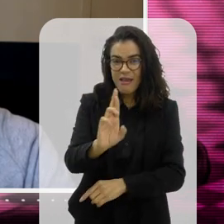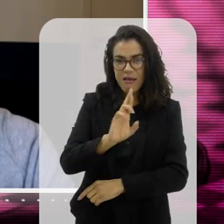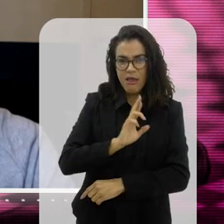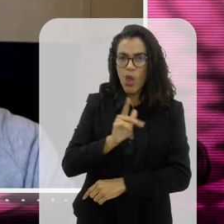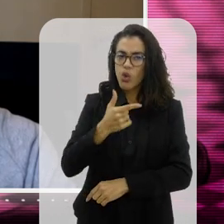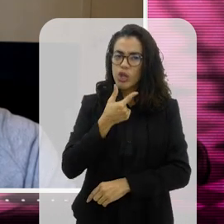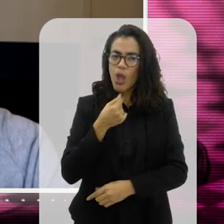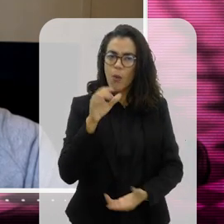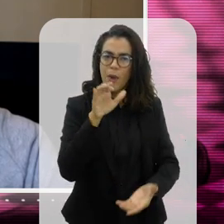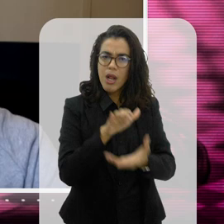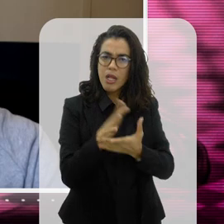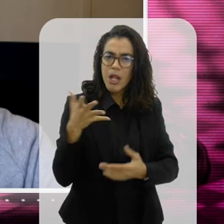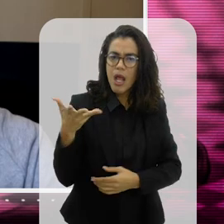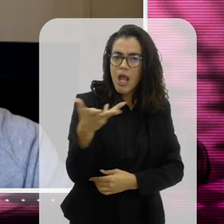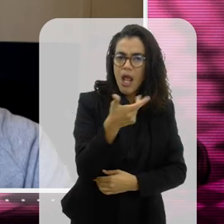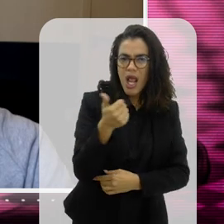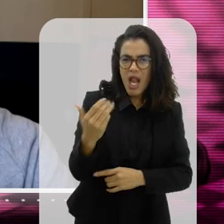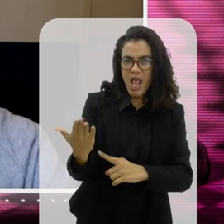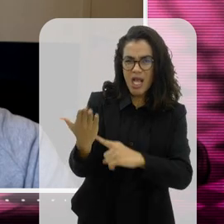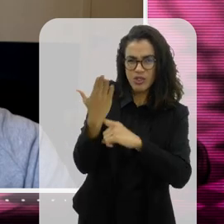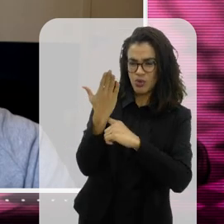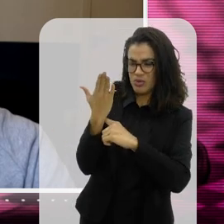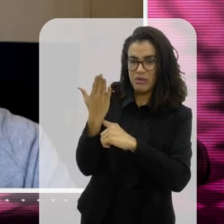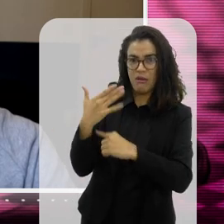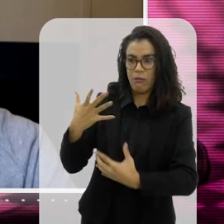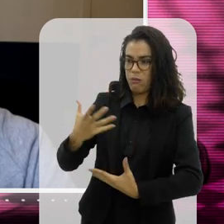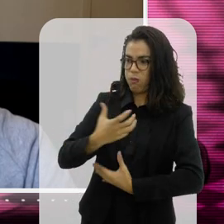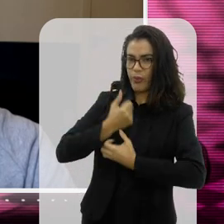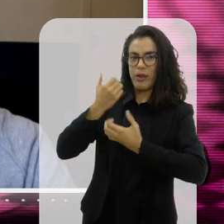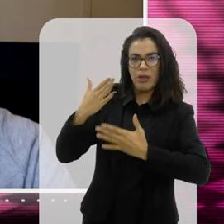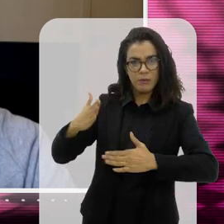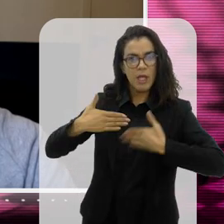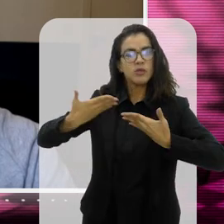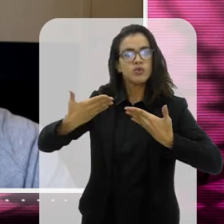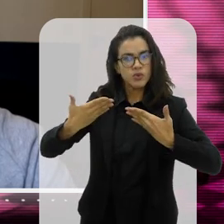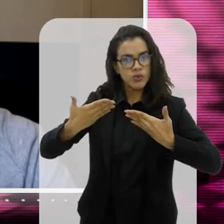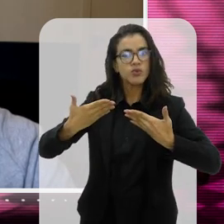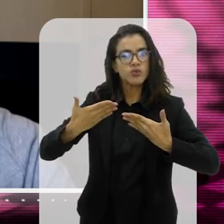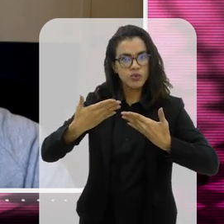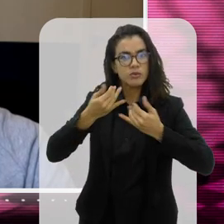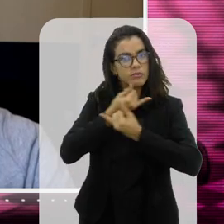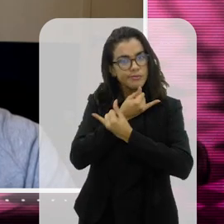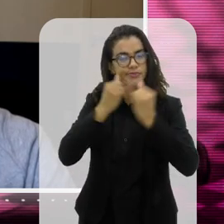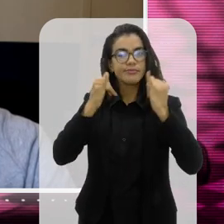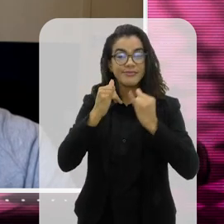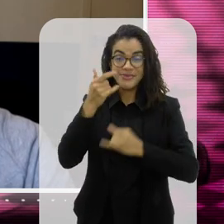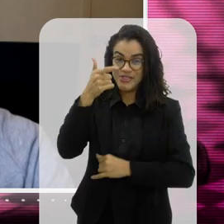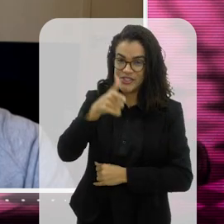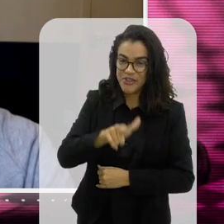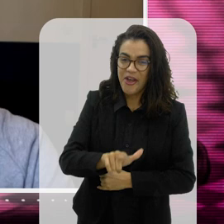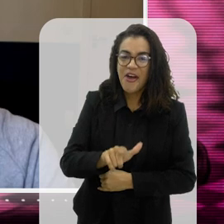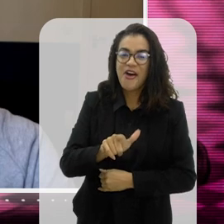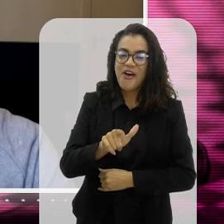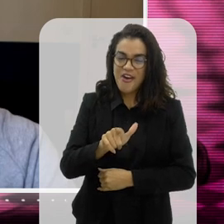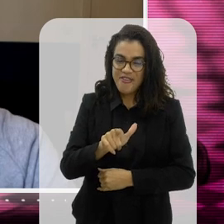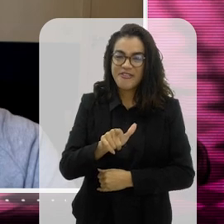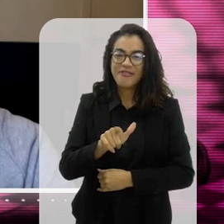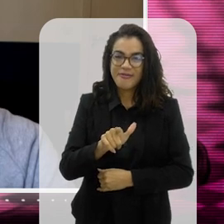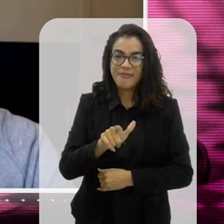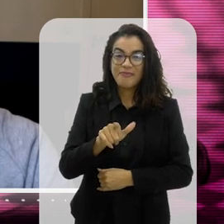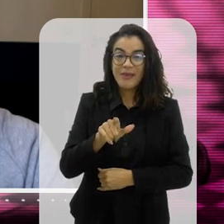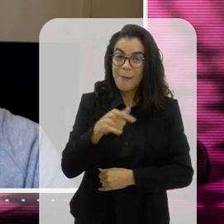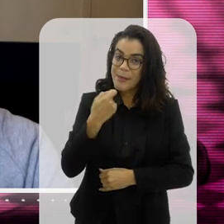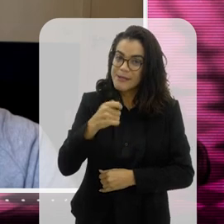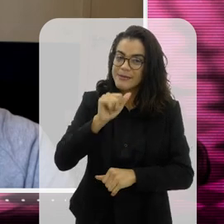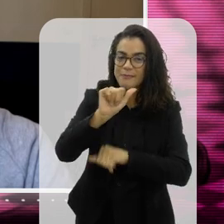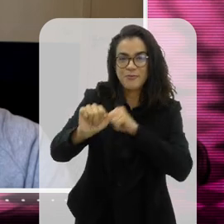forma isso impacta. Ah, não, eu tenho meu marido, é maravilhoso, ele me ajuda. Isso me assusta. Pois é, de novo volta para a